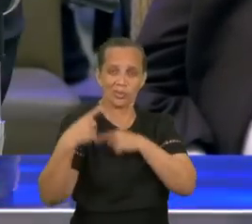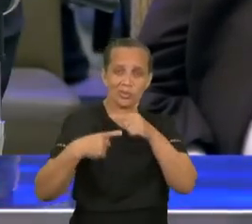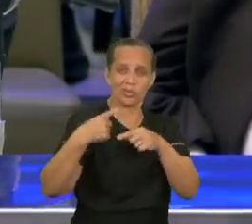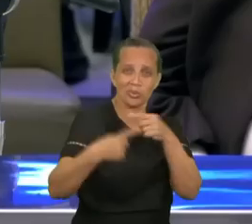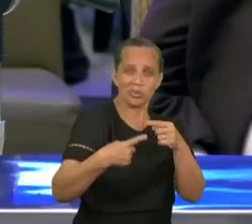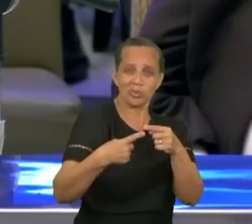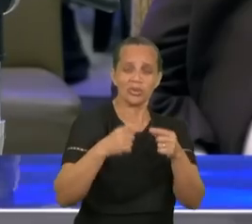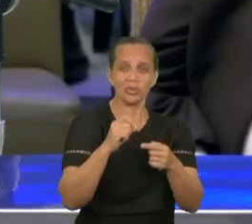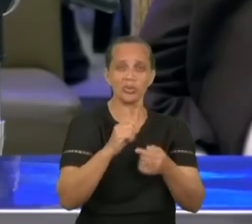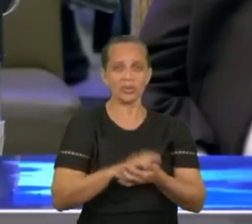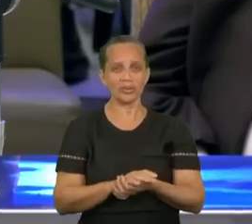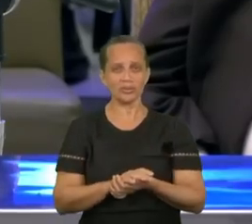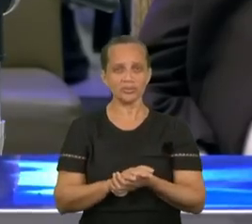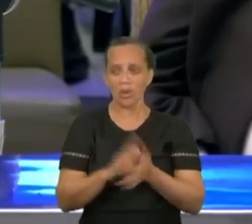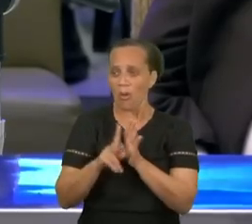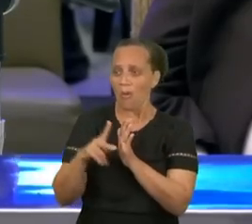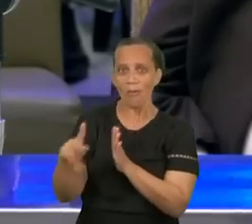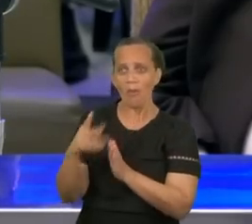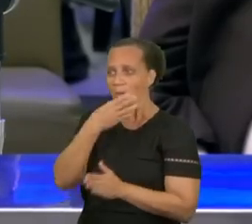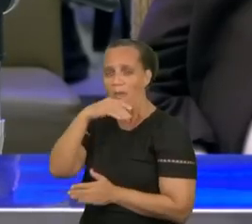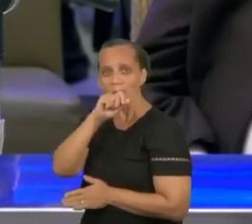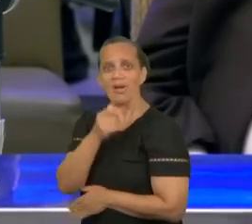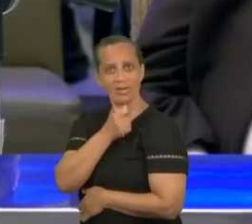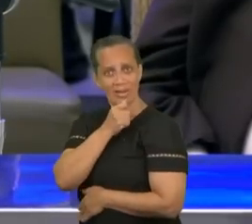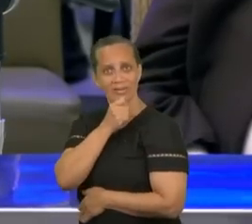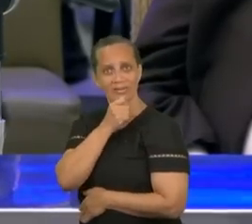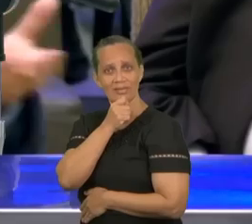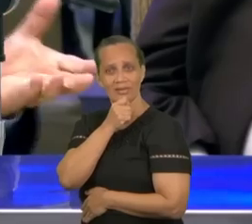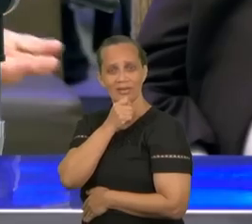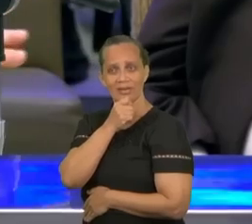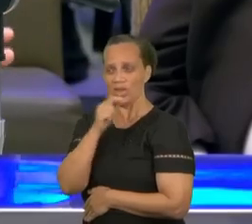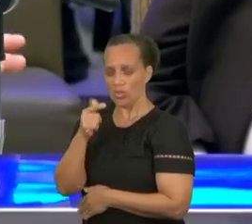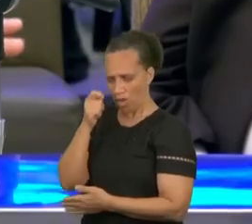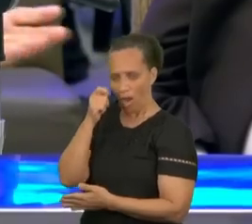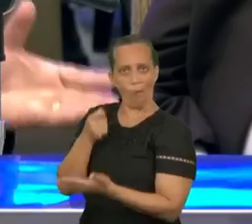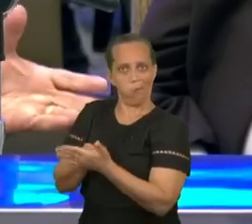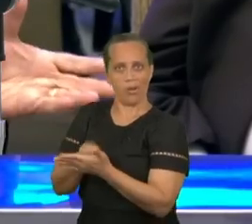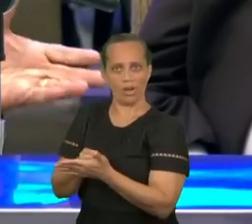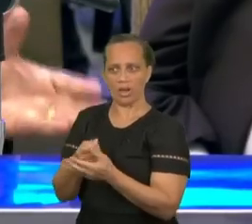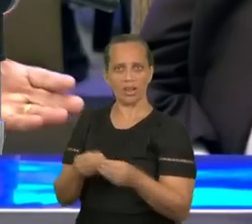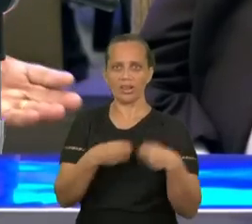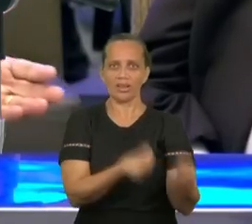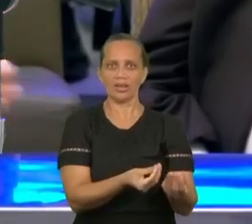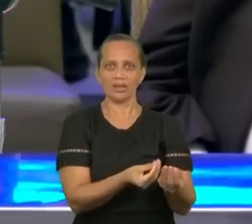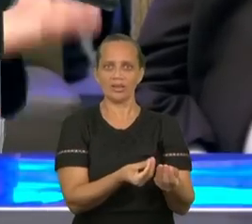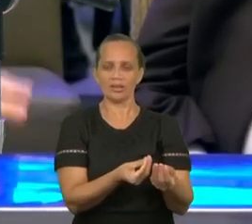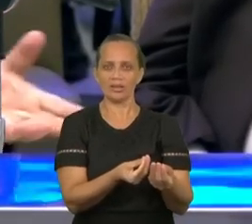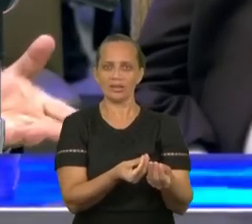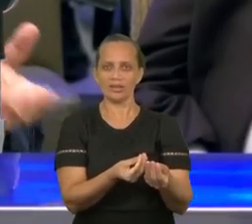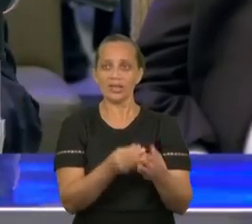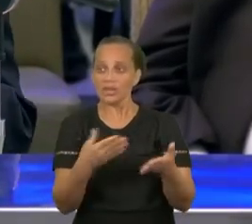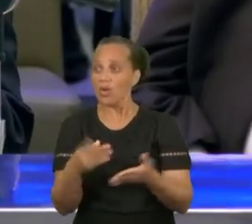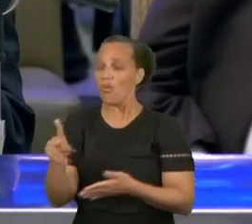competia ou seja era propriedade do pai dele não tinha obrigação de dar tinha irmãos não senhor ele